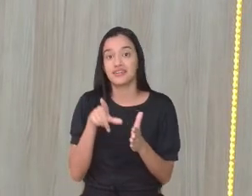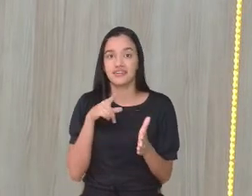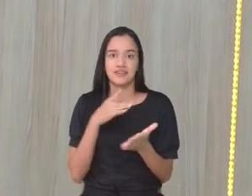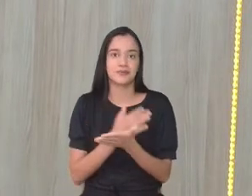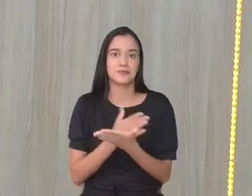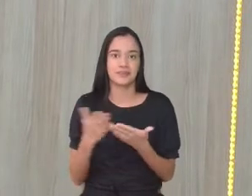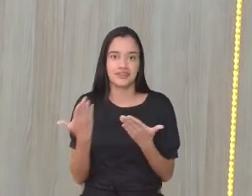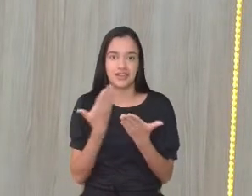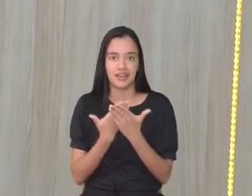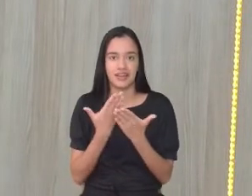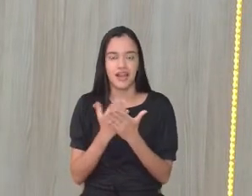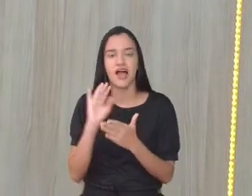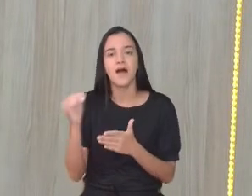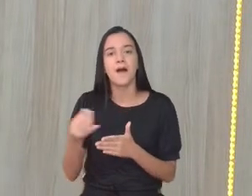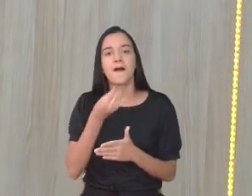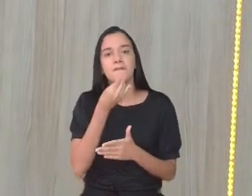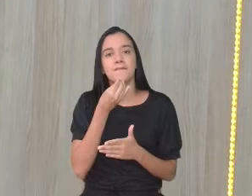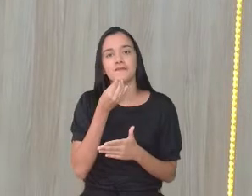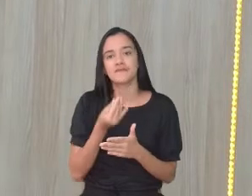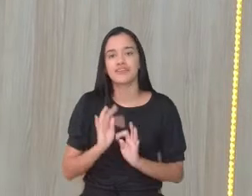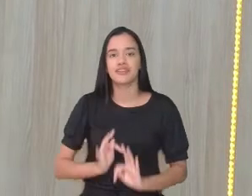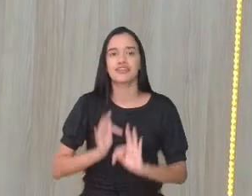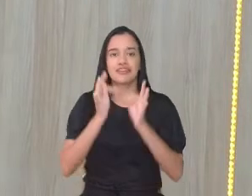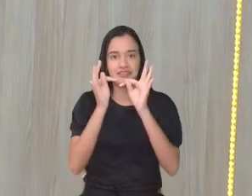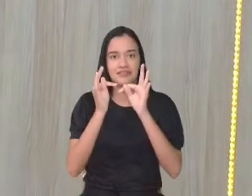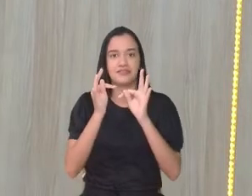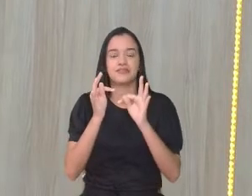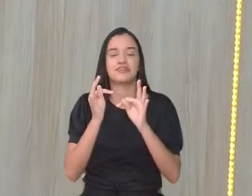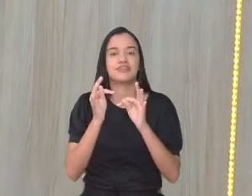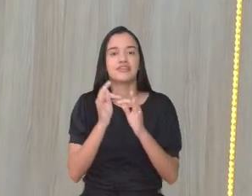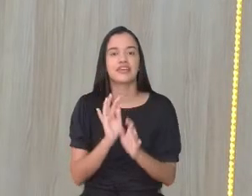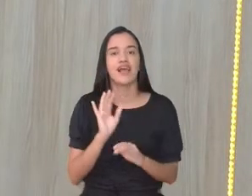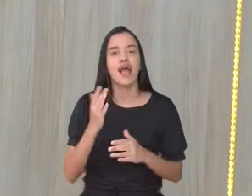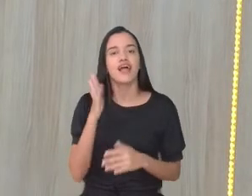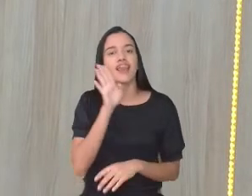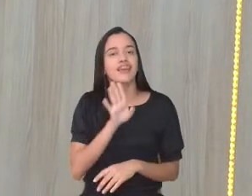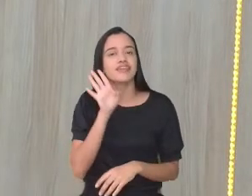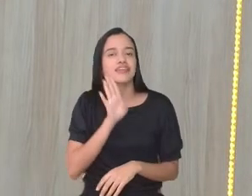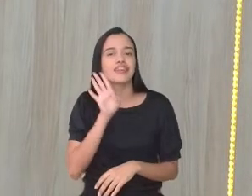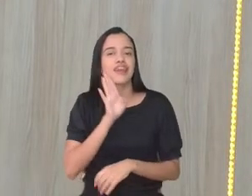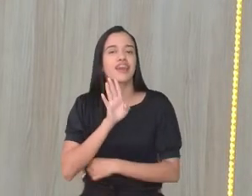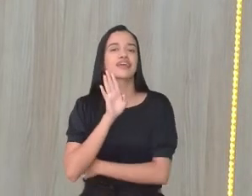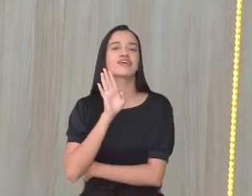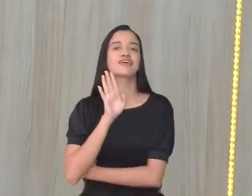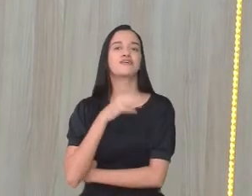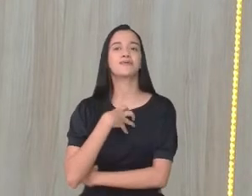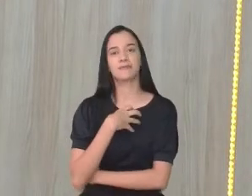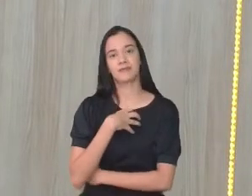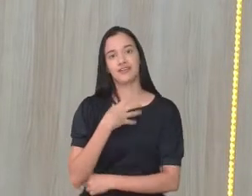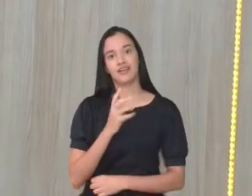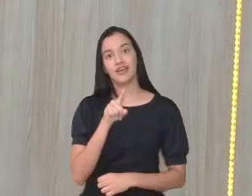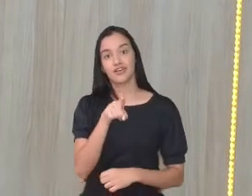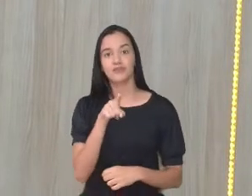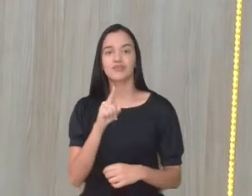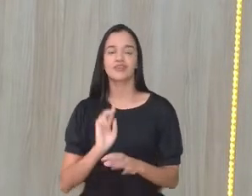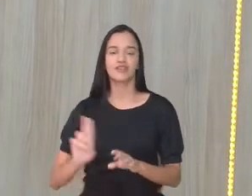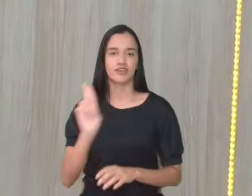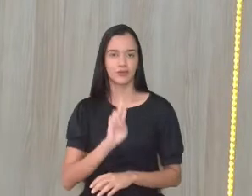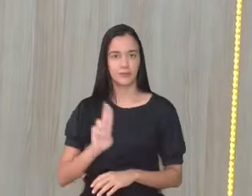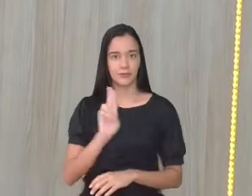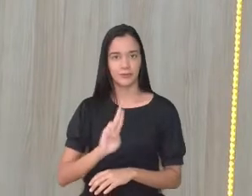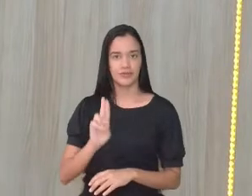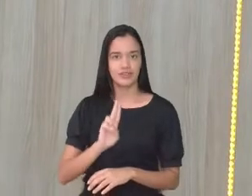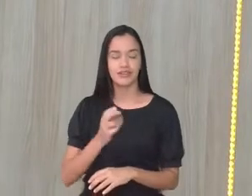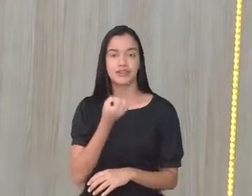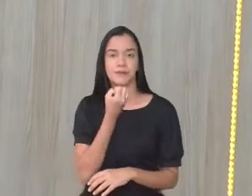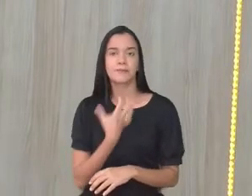nossa aula: aproveita aí a tecnologia de uma forma legal, certo? De uma forma que você venha a utilizar para